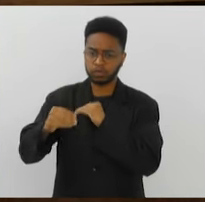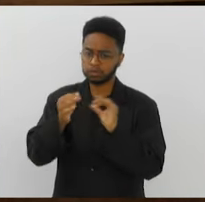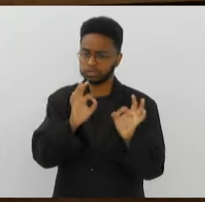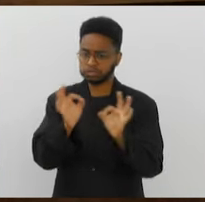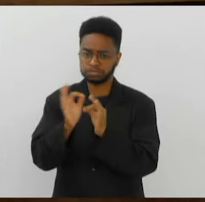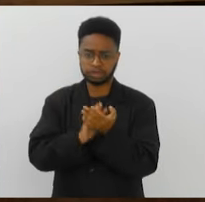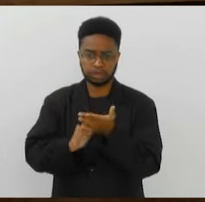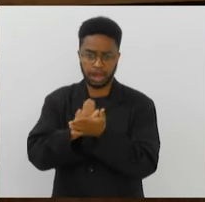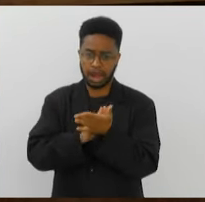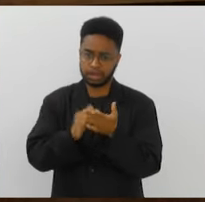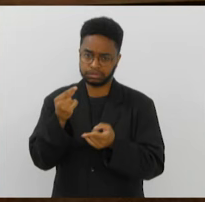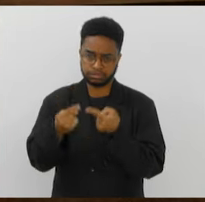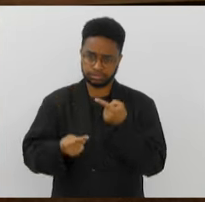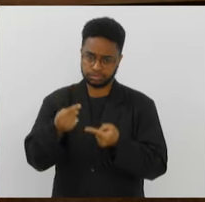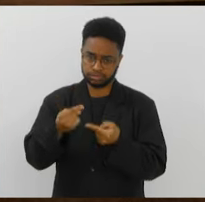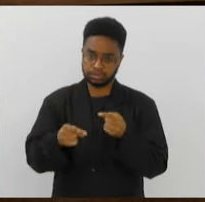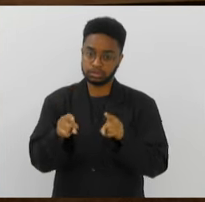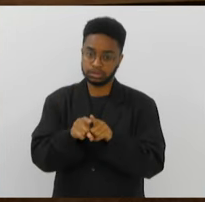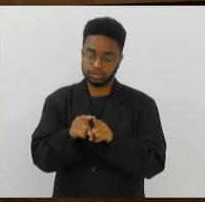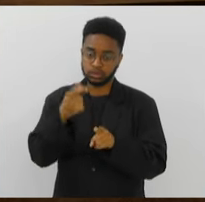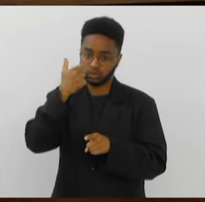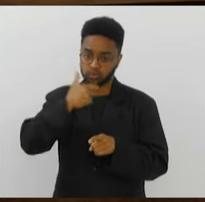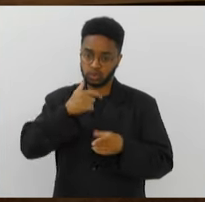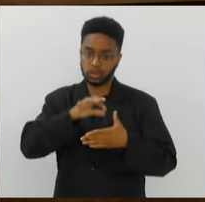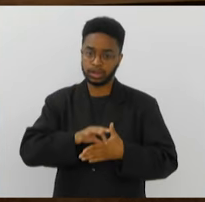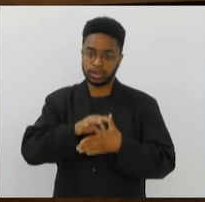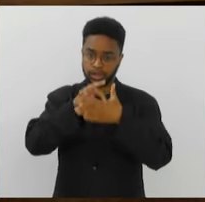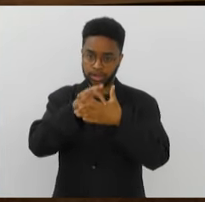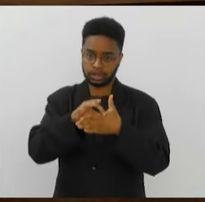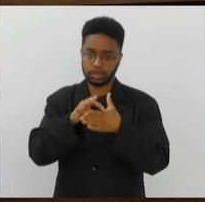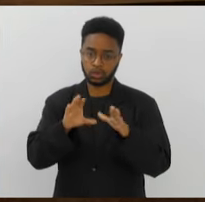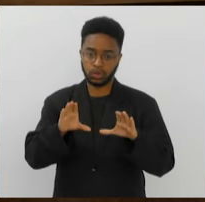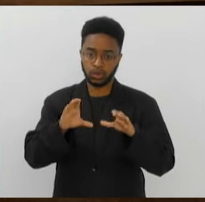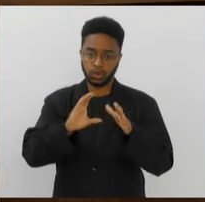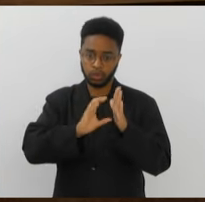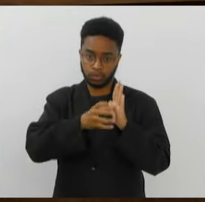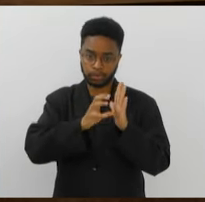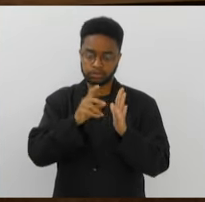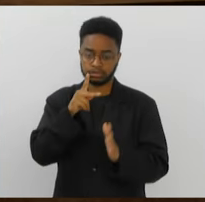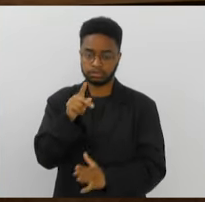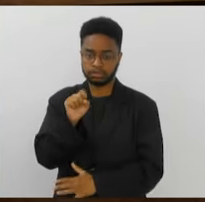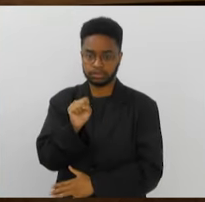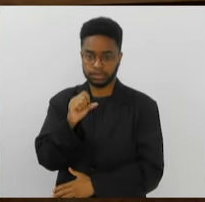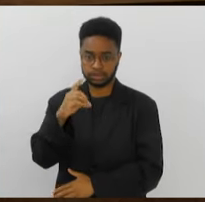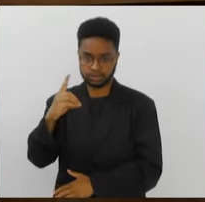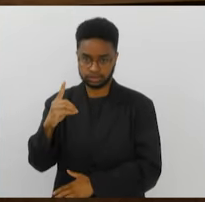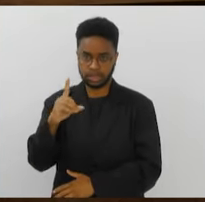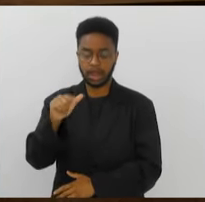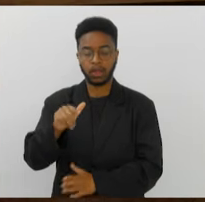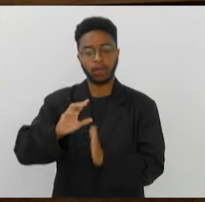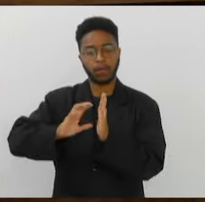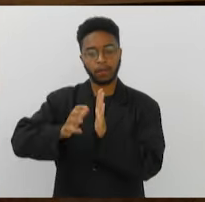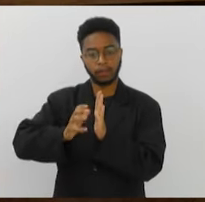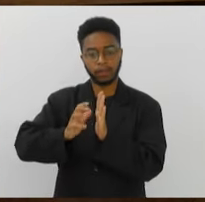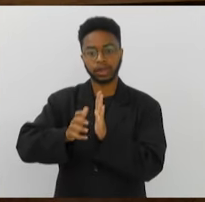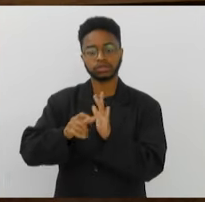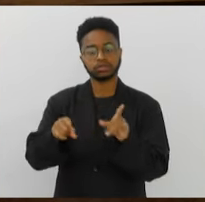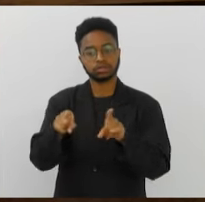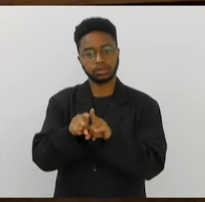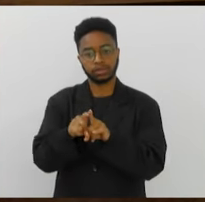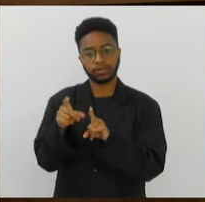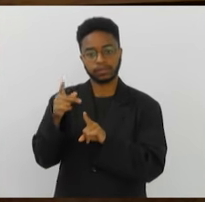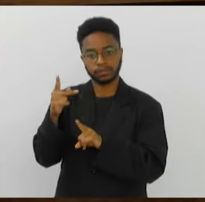debate. E sou o líder do PSD, que é o partido também